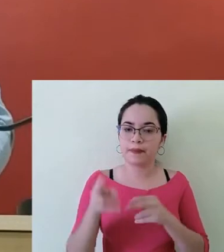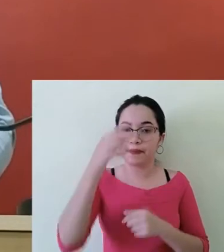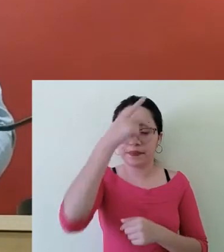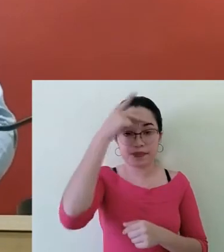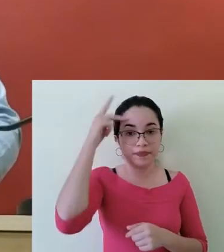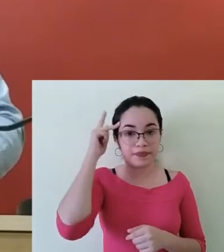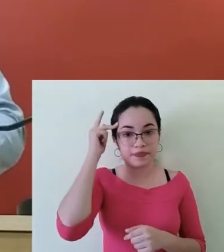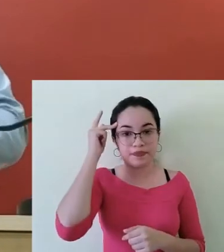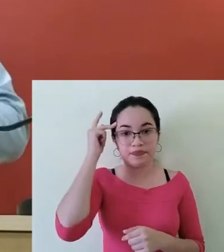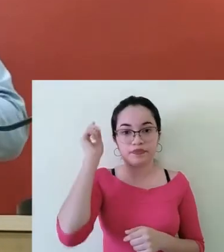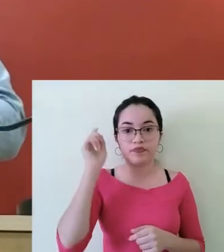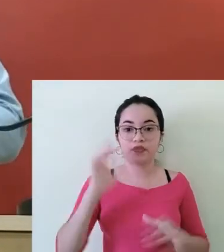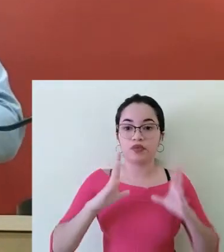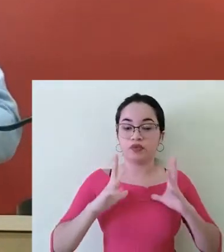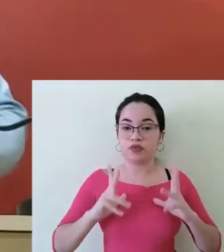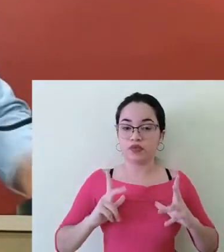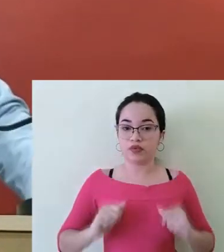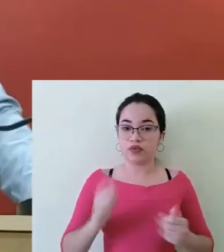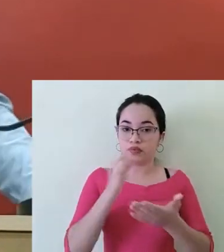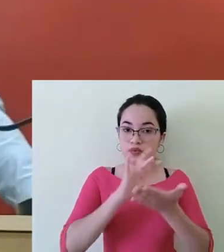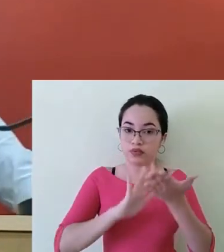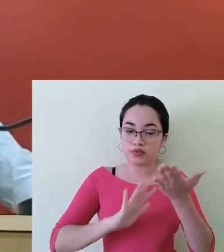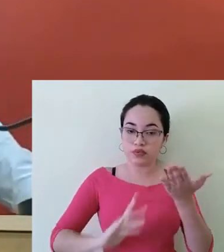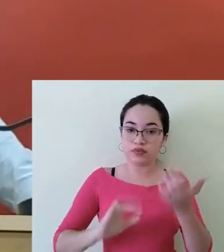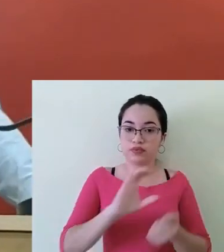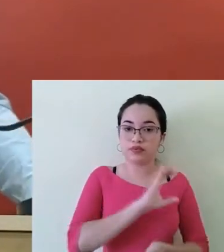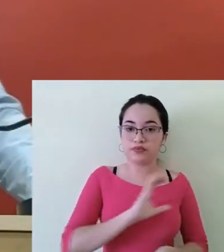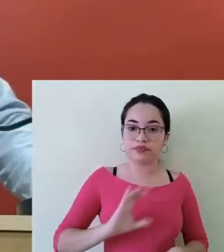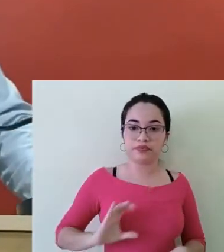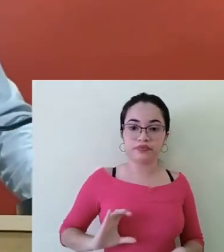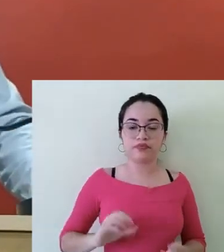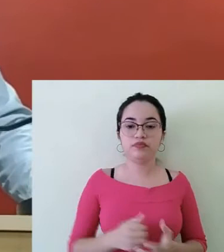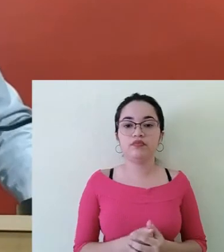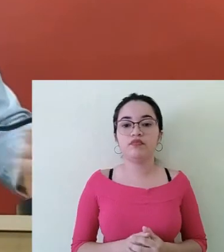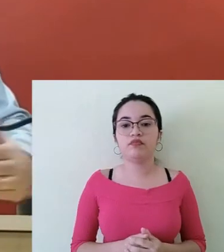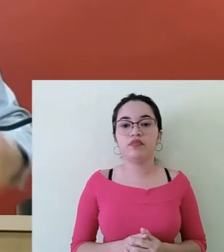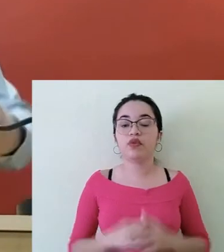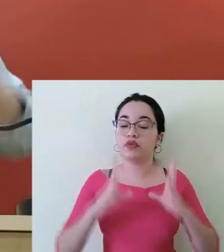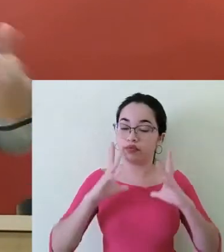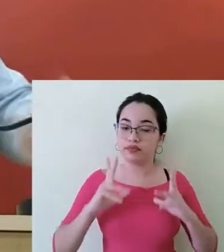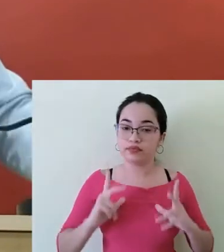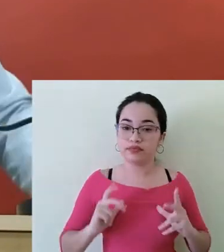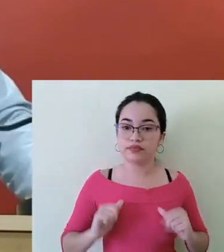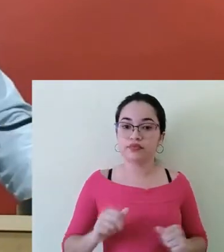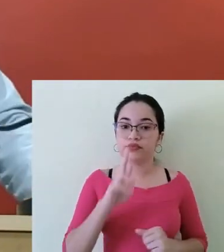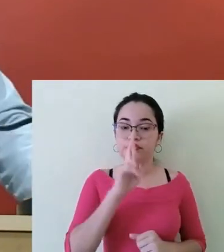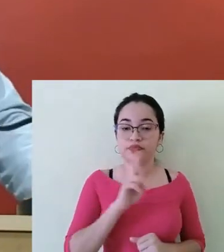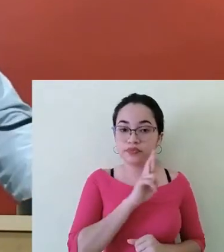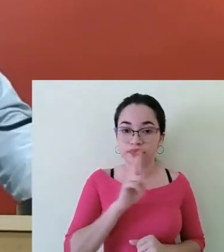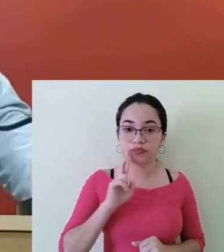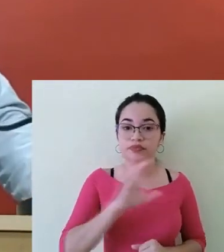mesmo aqueles que foram lavados pelo sangue de Cristo, que foram purificados